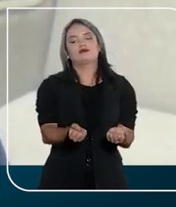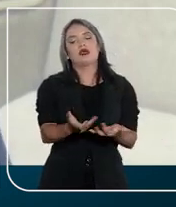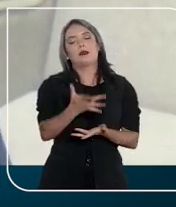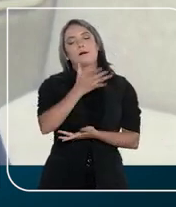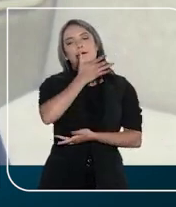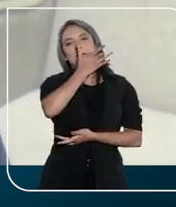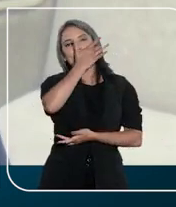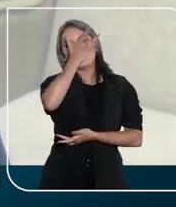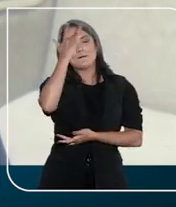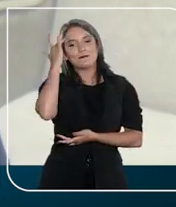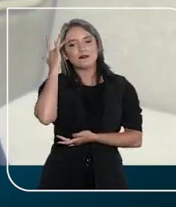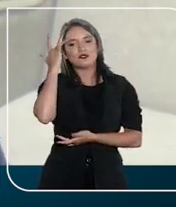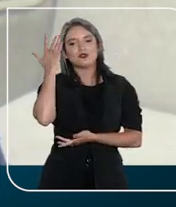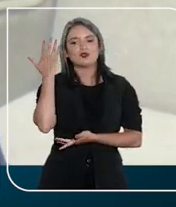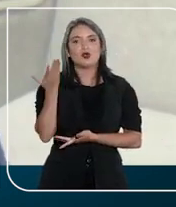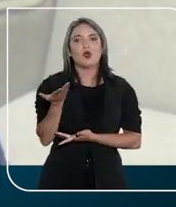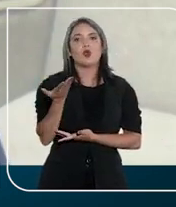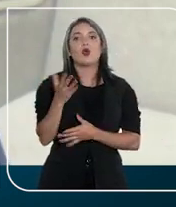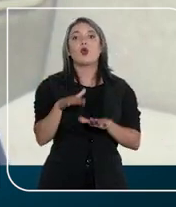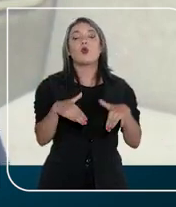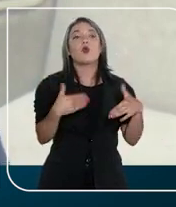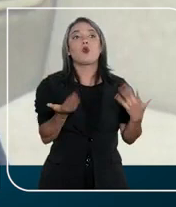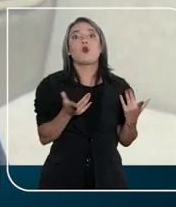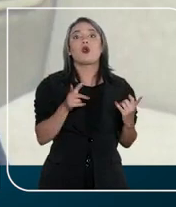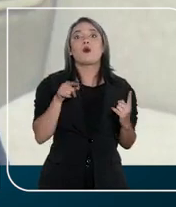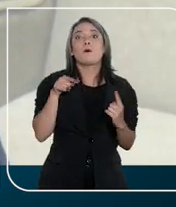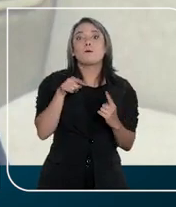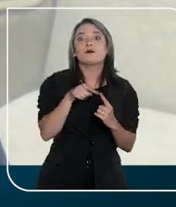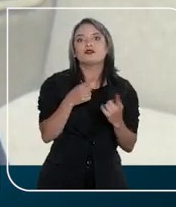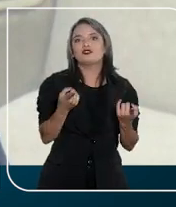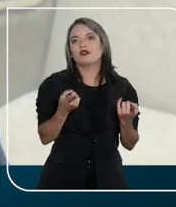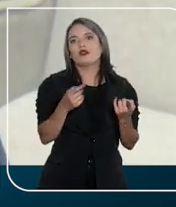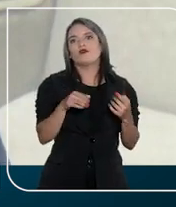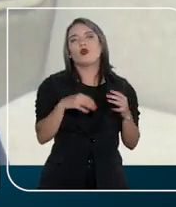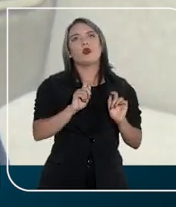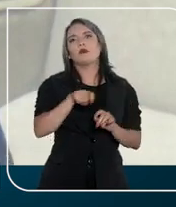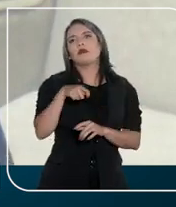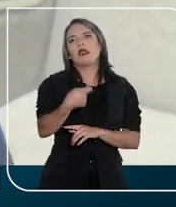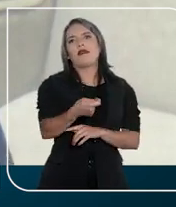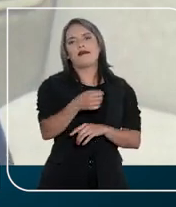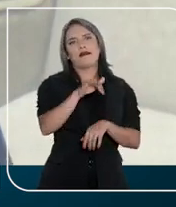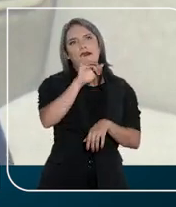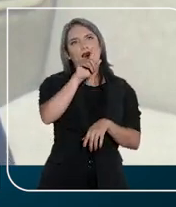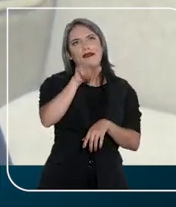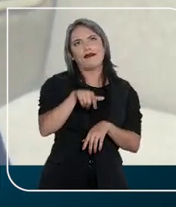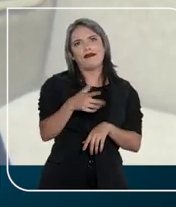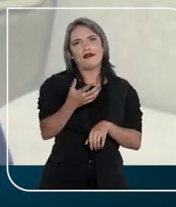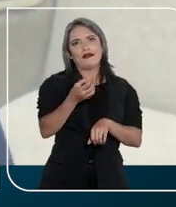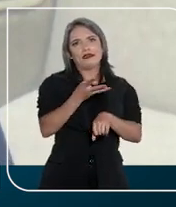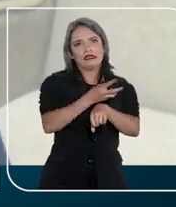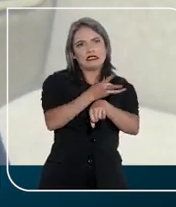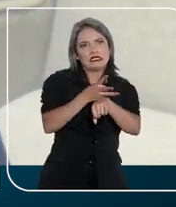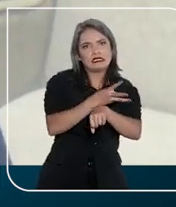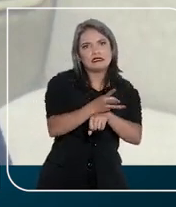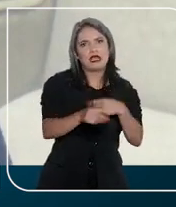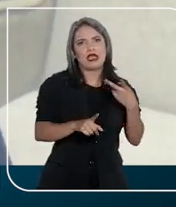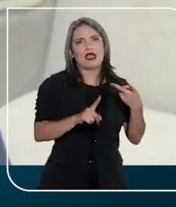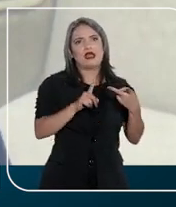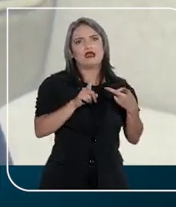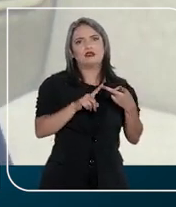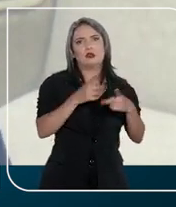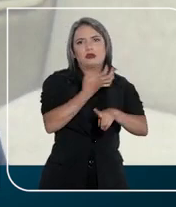seja a partir de qual for a nomenclatura utilizada, né? Terceirizado,